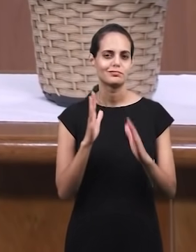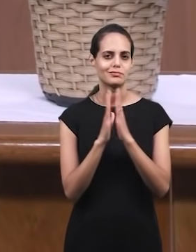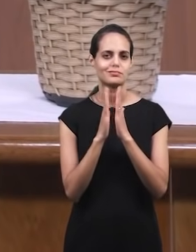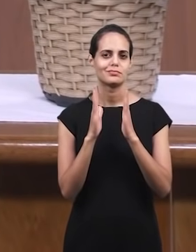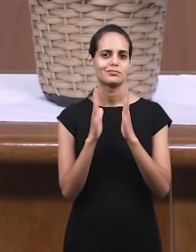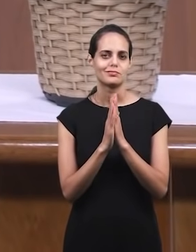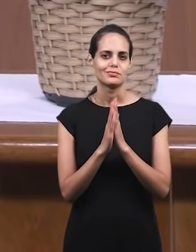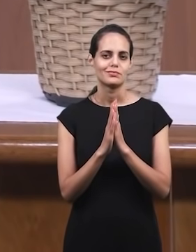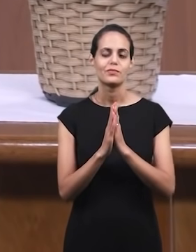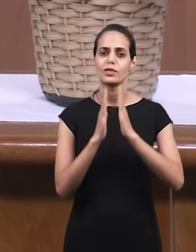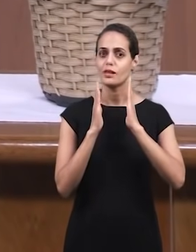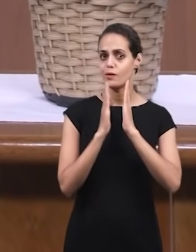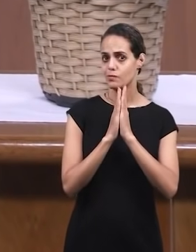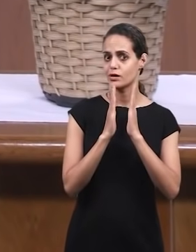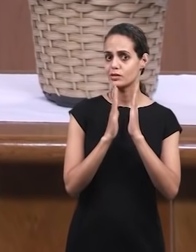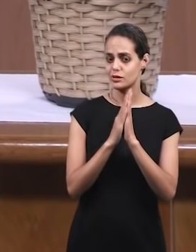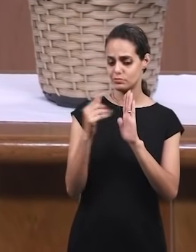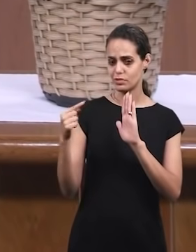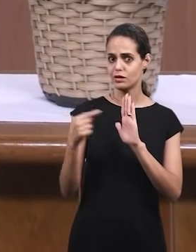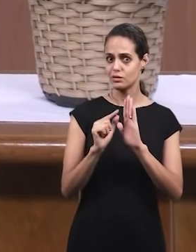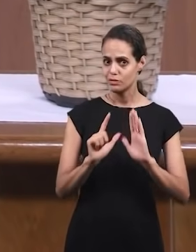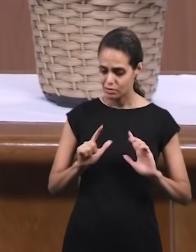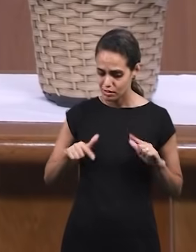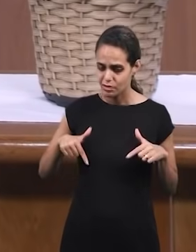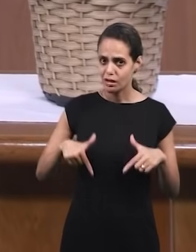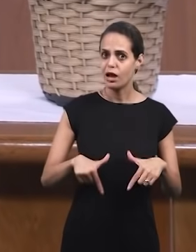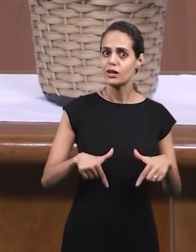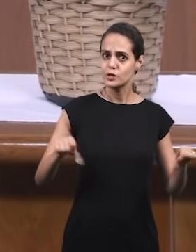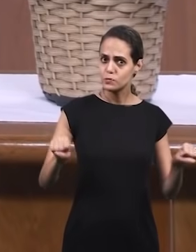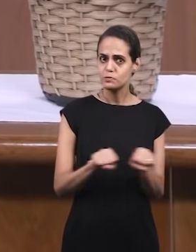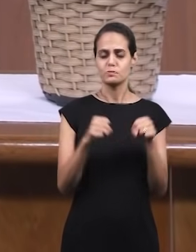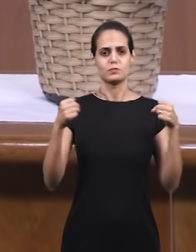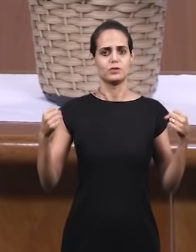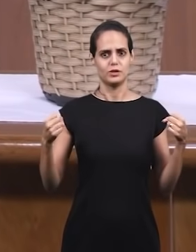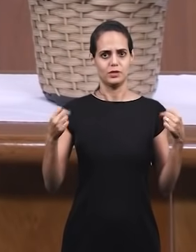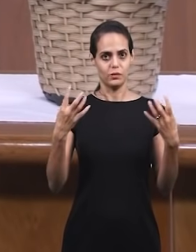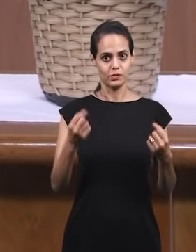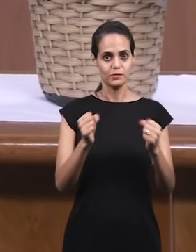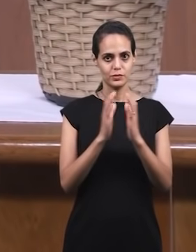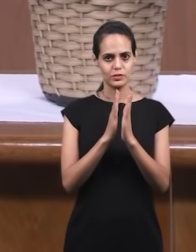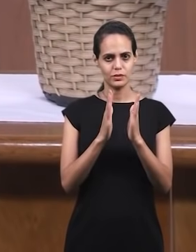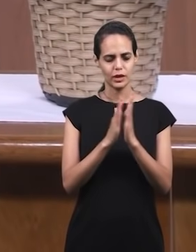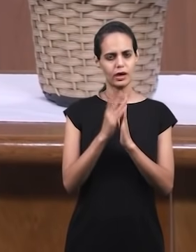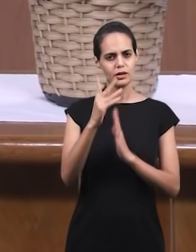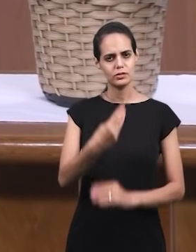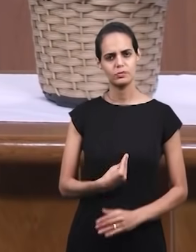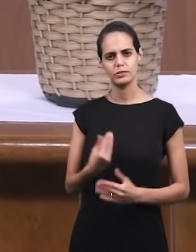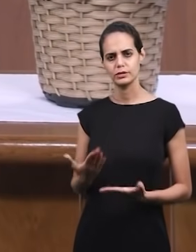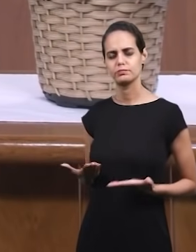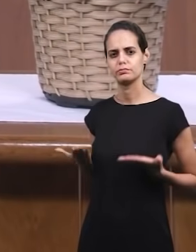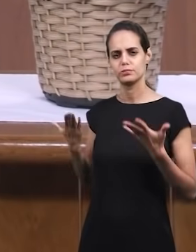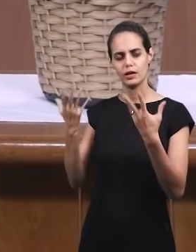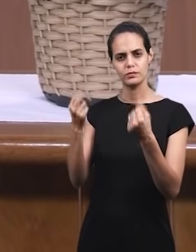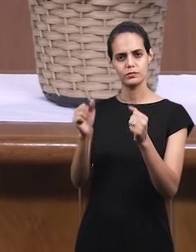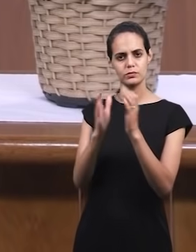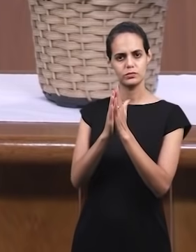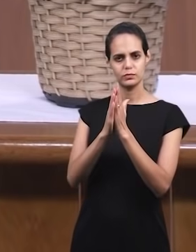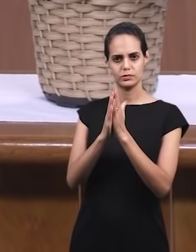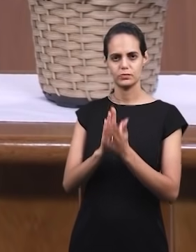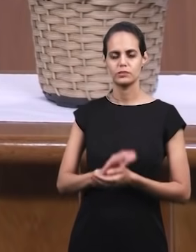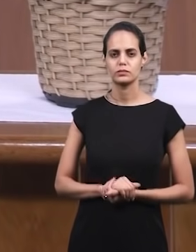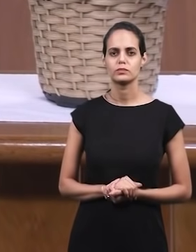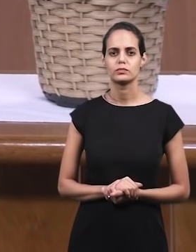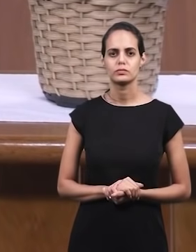oração, inclusive, que age naquilo que é impossível. Vamos orar? Coloque a sua vida diante do Senhor. Vamos juntos